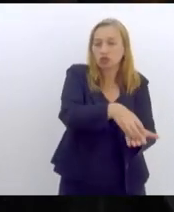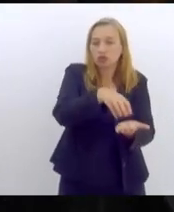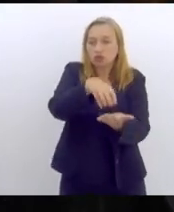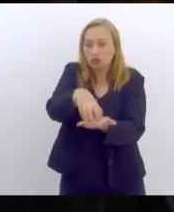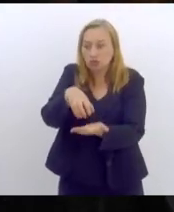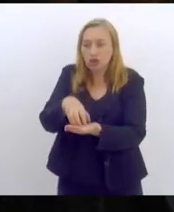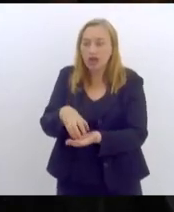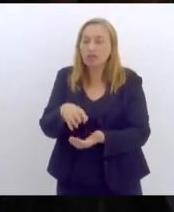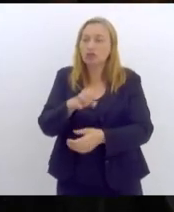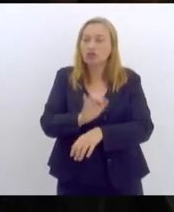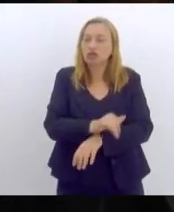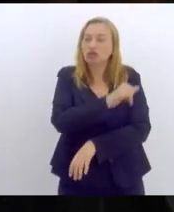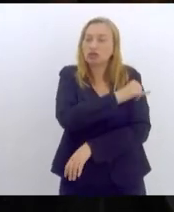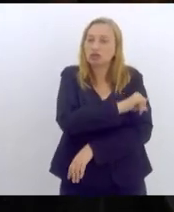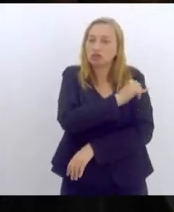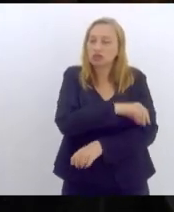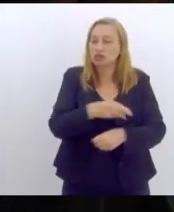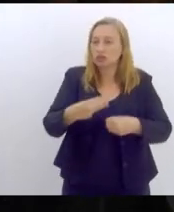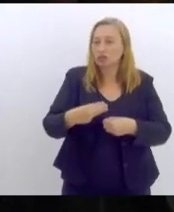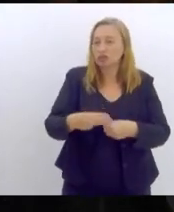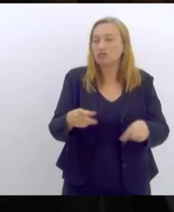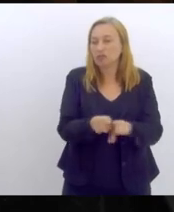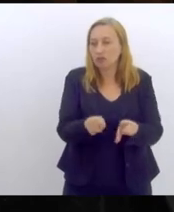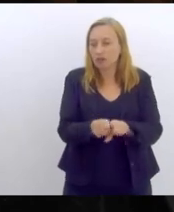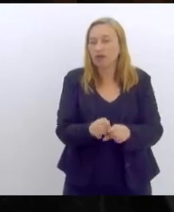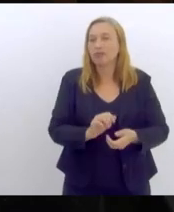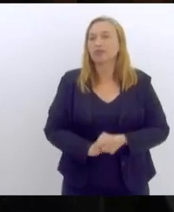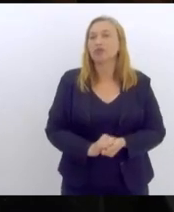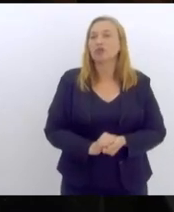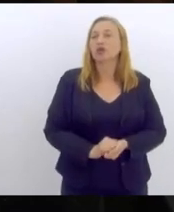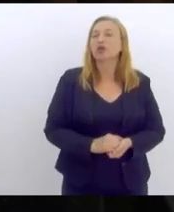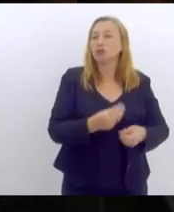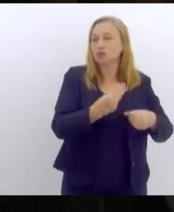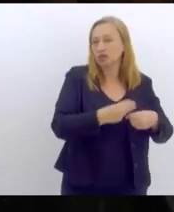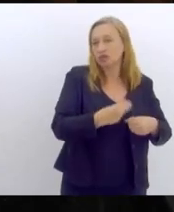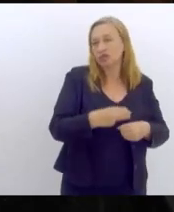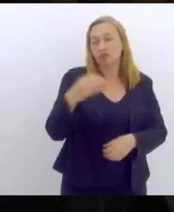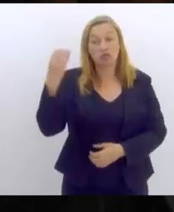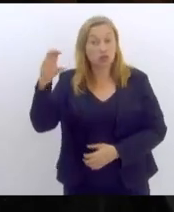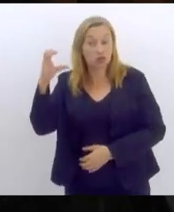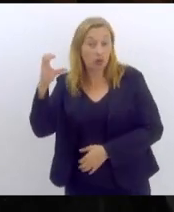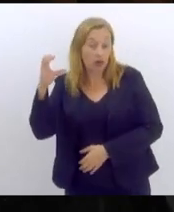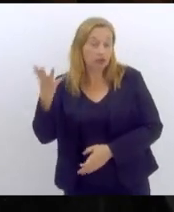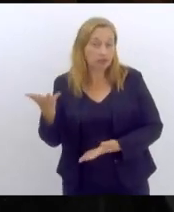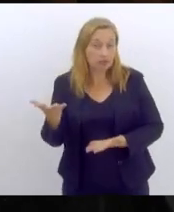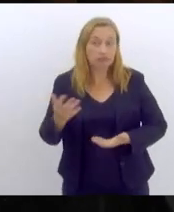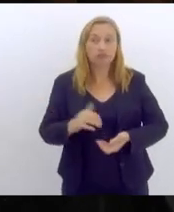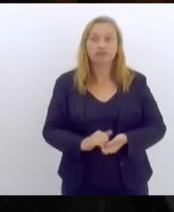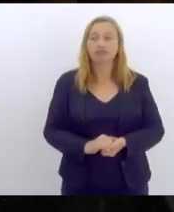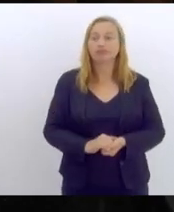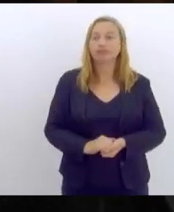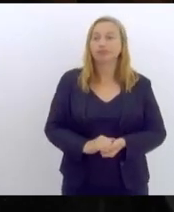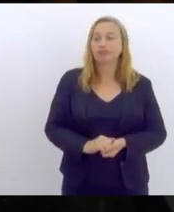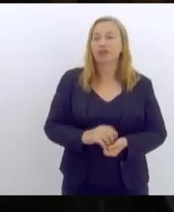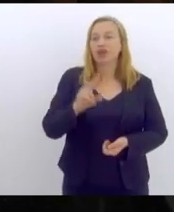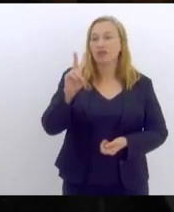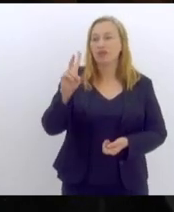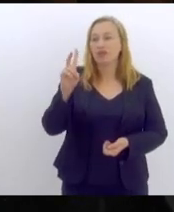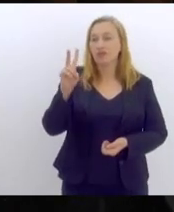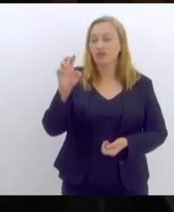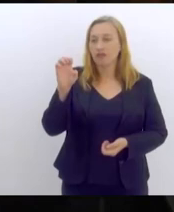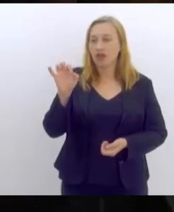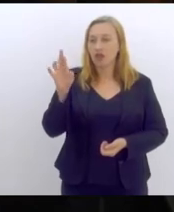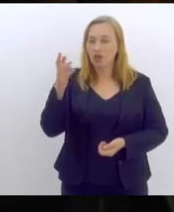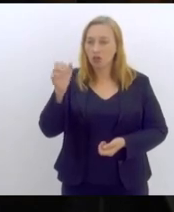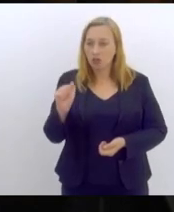do Estado e dos municípios. Por exemplo, o município de Niterói, estou vendo a vereadora Verônica, deputada